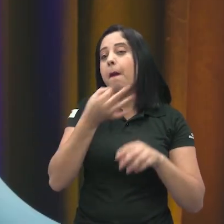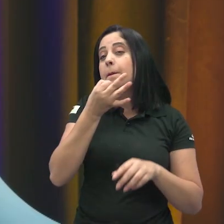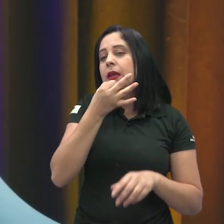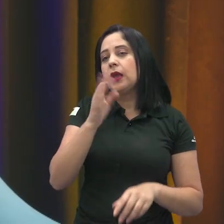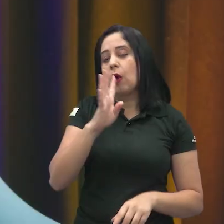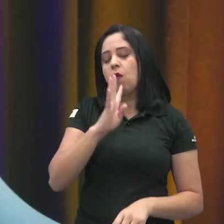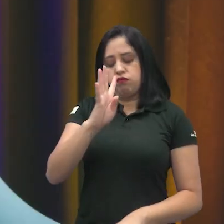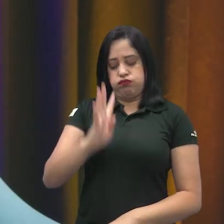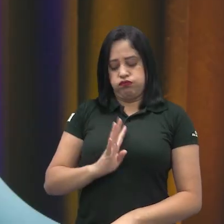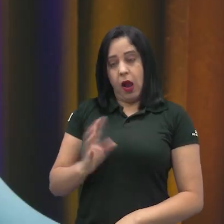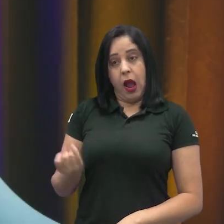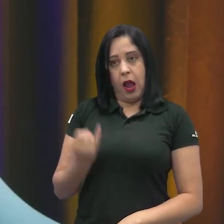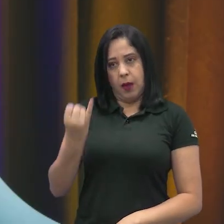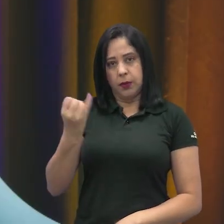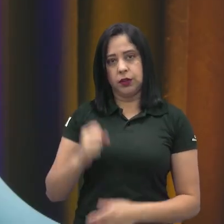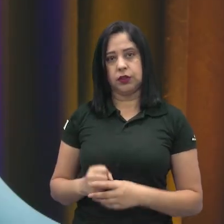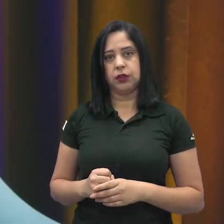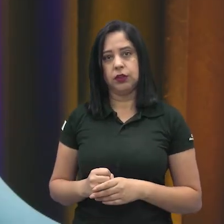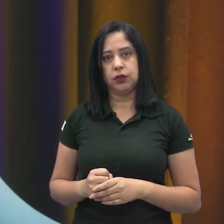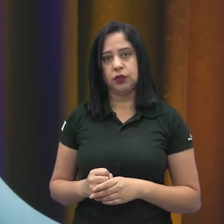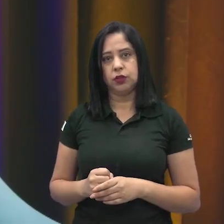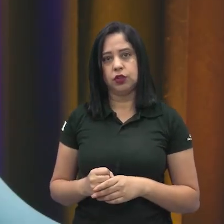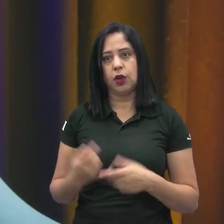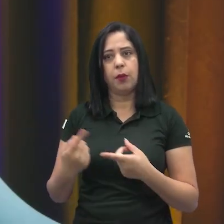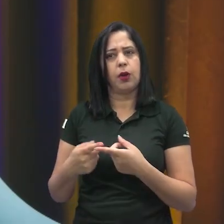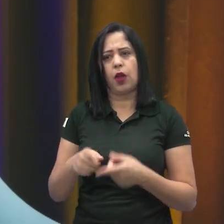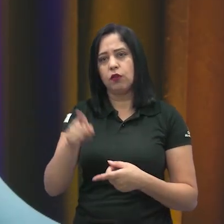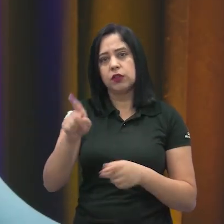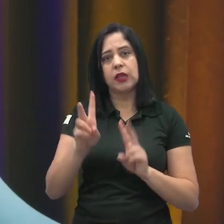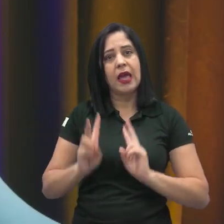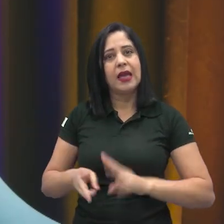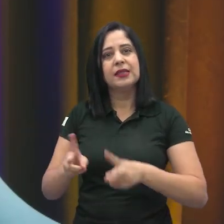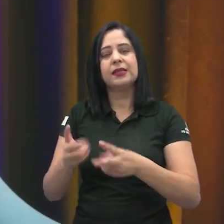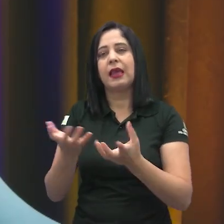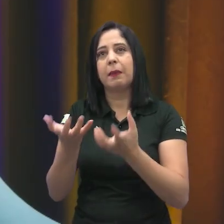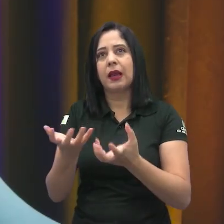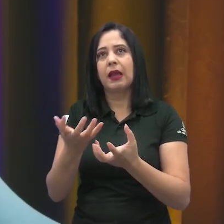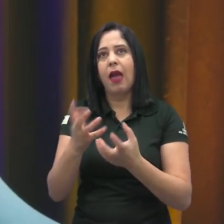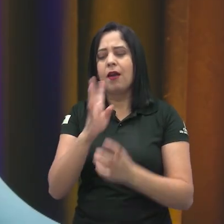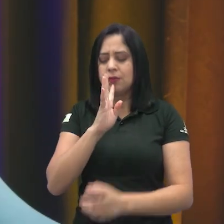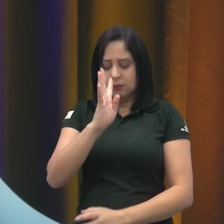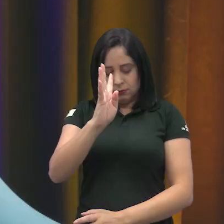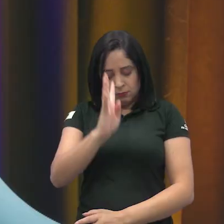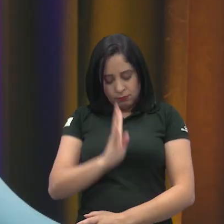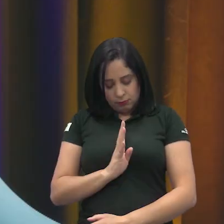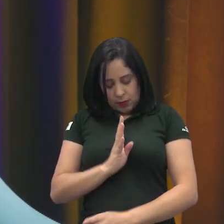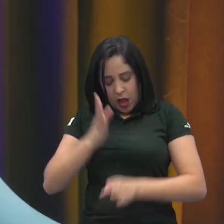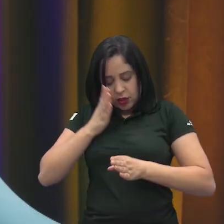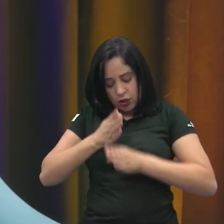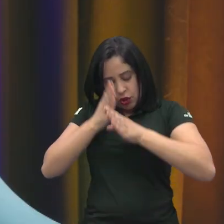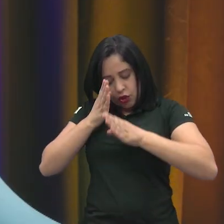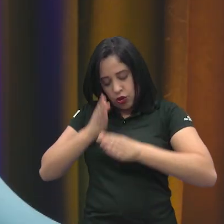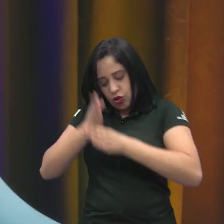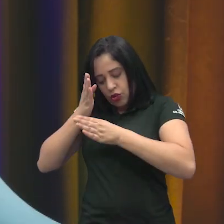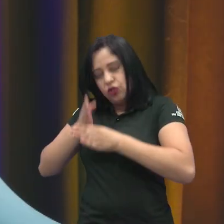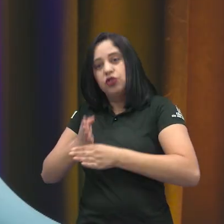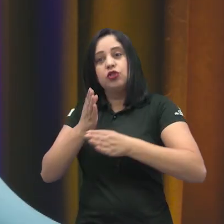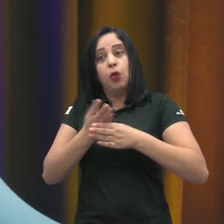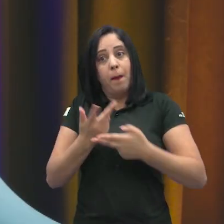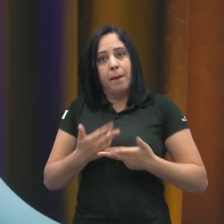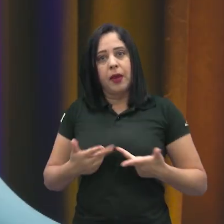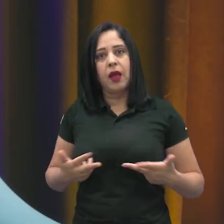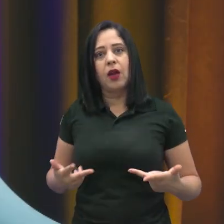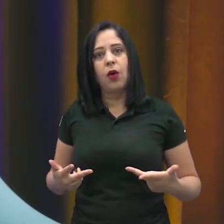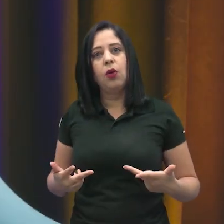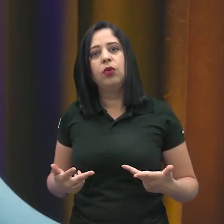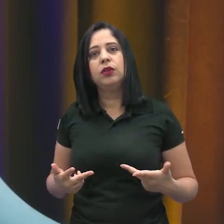sua equipe? O quanto é importante essa busca, né, do seu eu pessoal? Eu acho que foi aquilo que a gente sempre fala aqui, essa